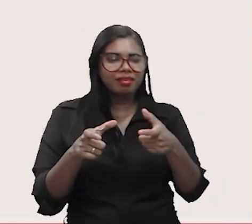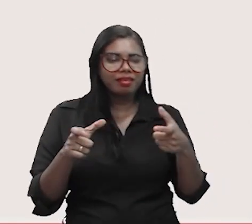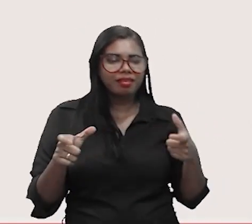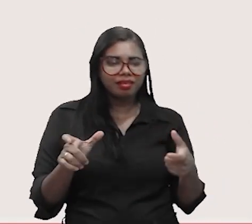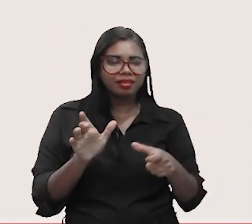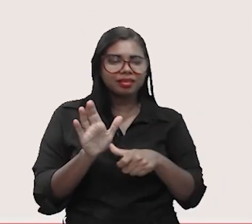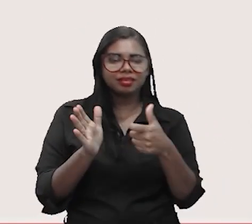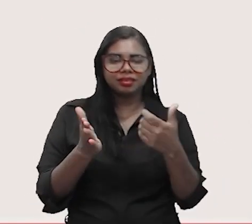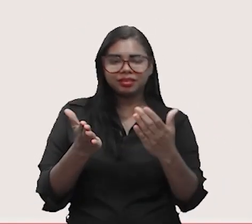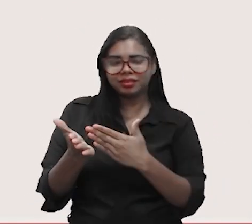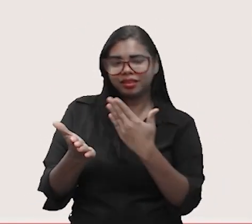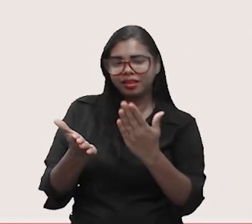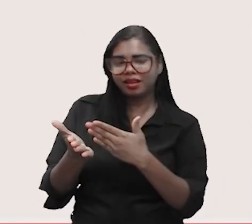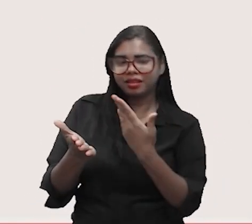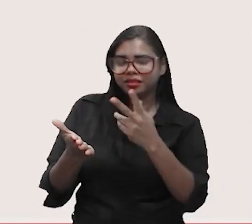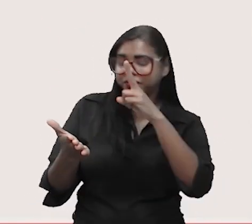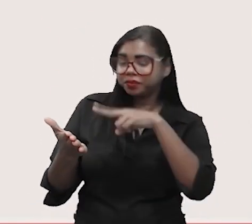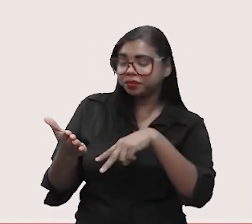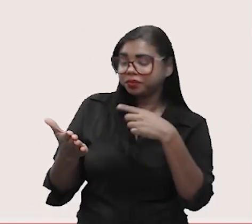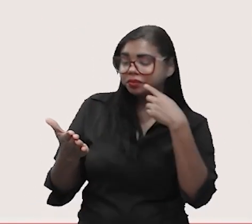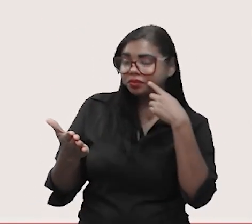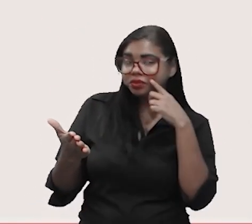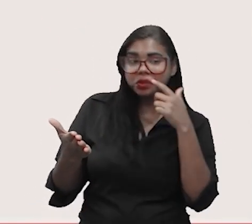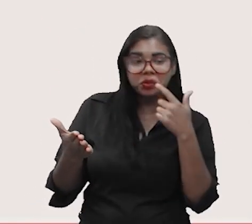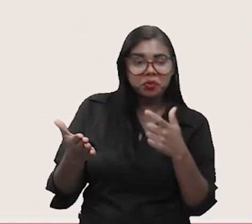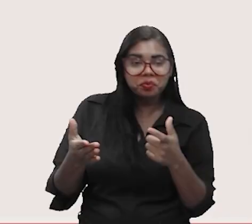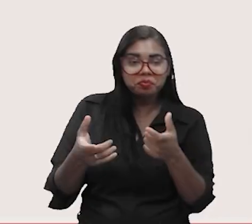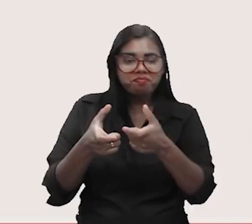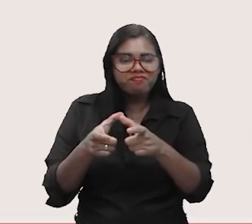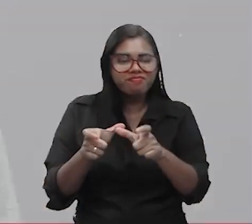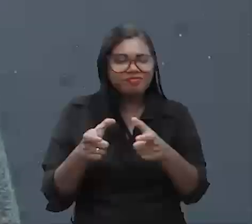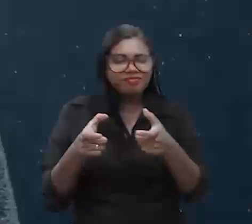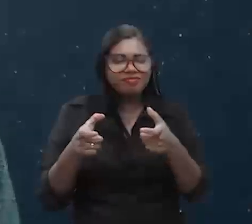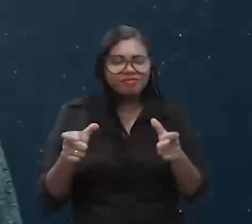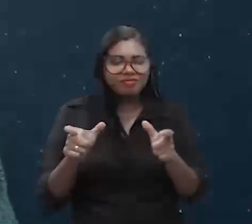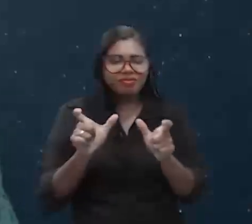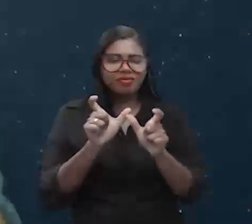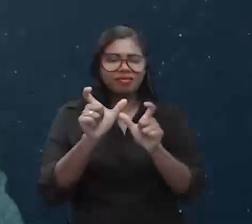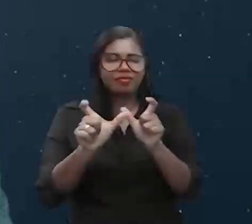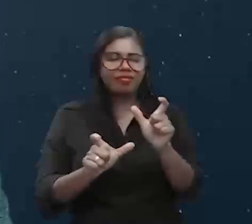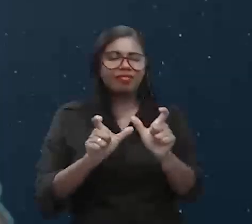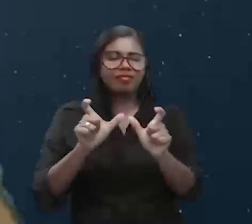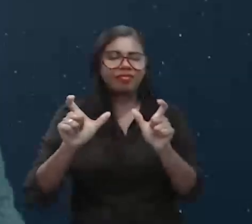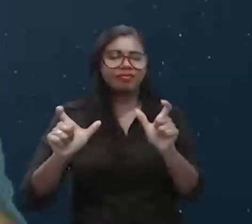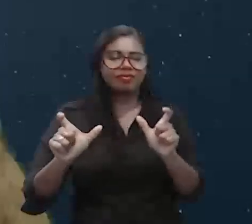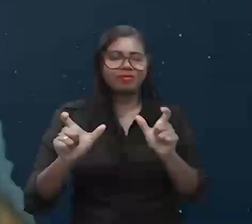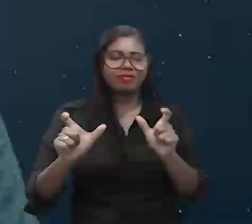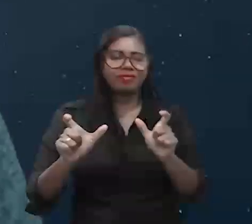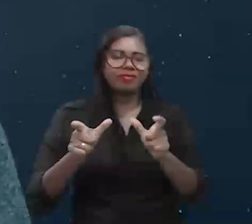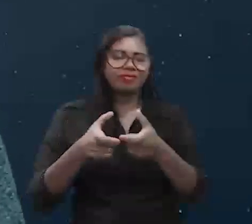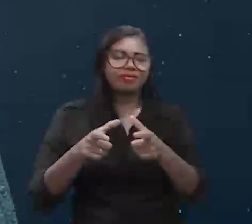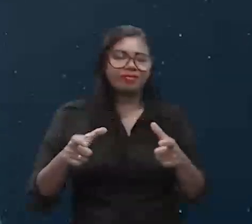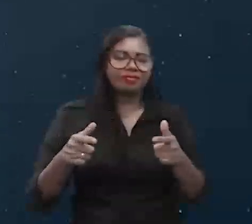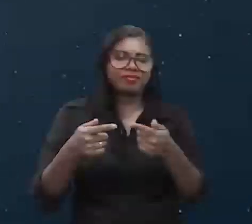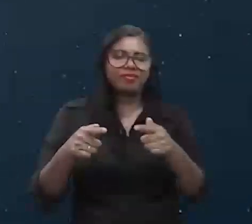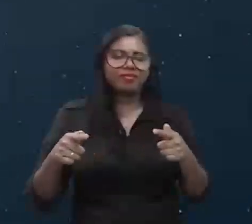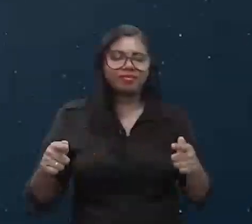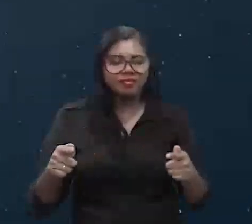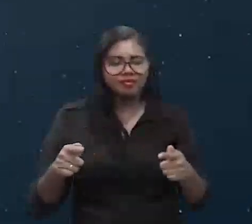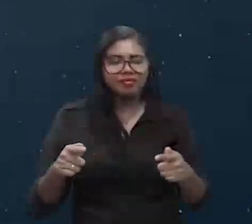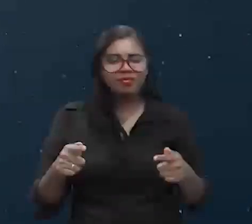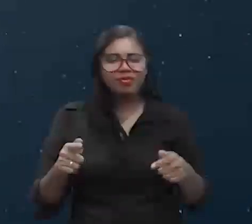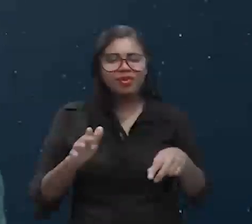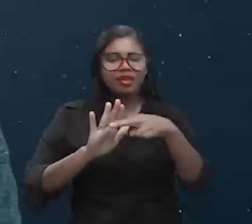capa, você não encontra o menor deslize gramatical, norma padrão, norma culta permanentemente, tá